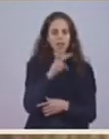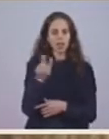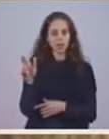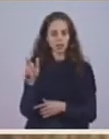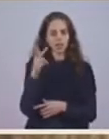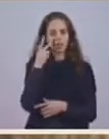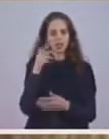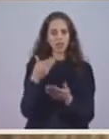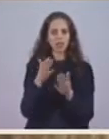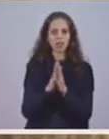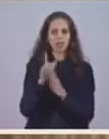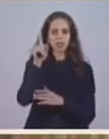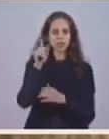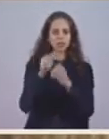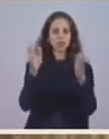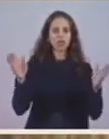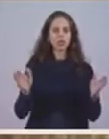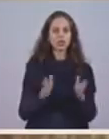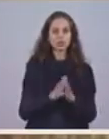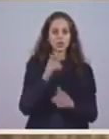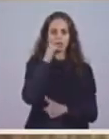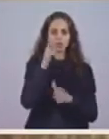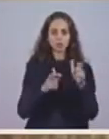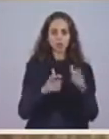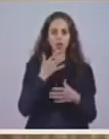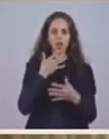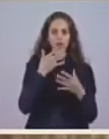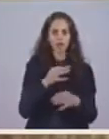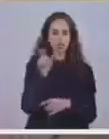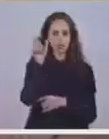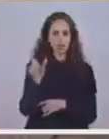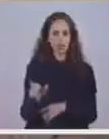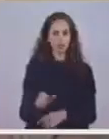de Deus, a todos aqueles que nele acreditam.